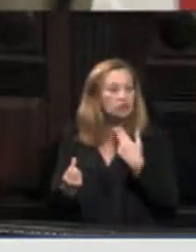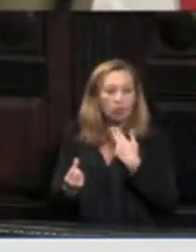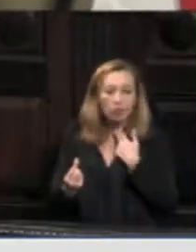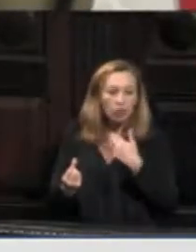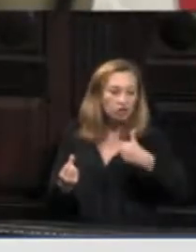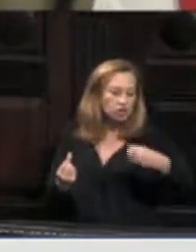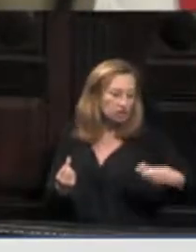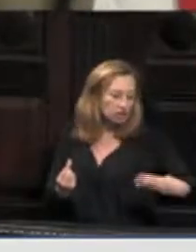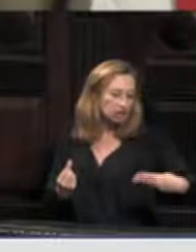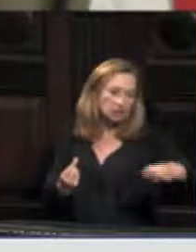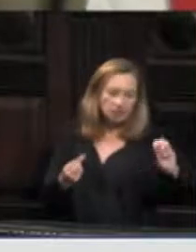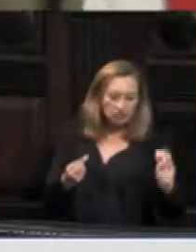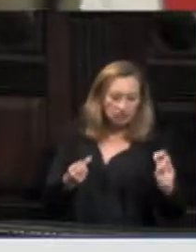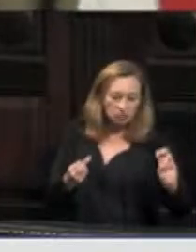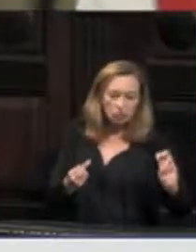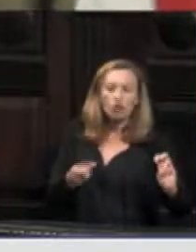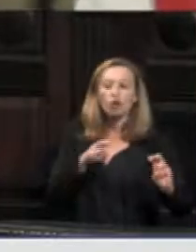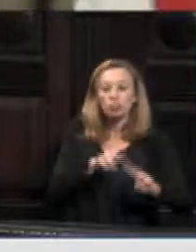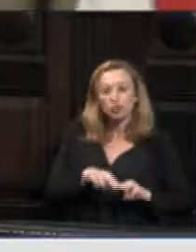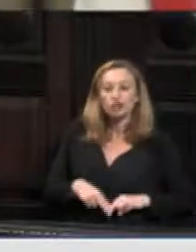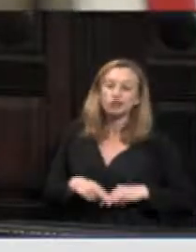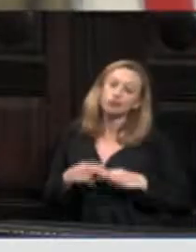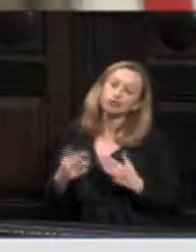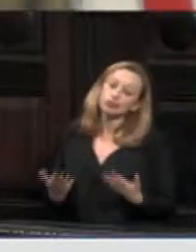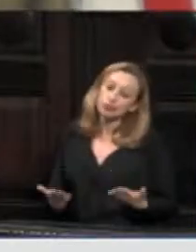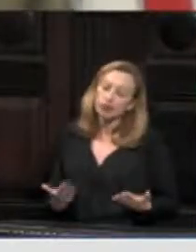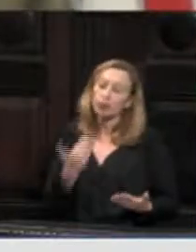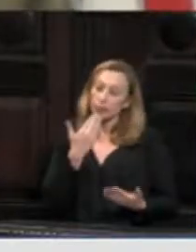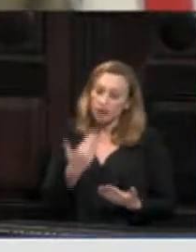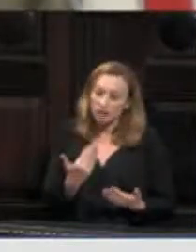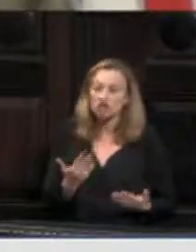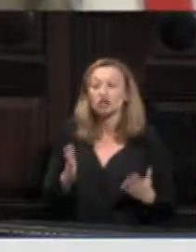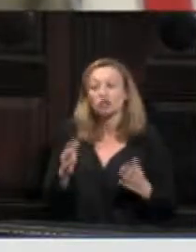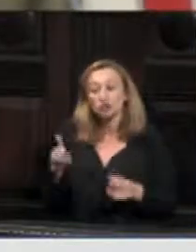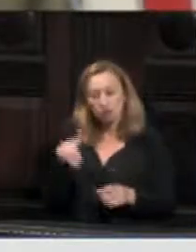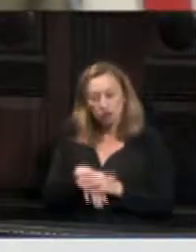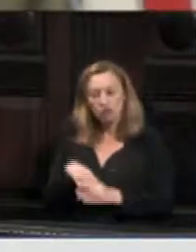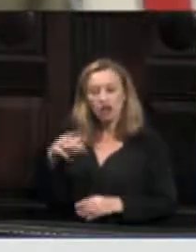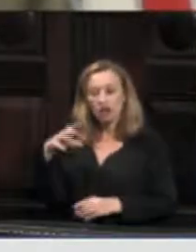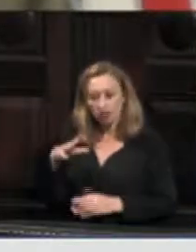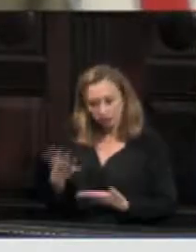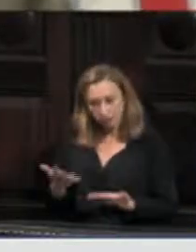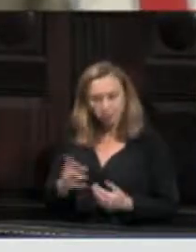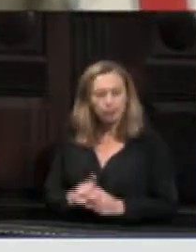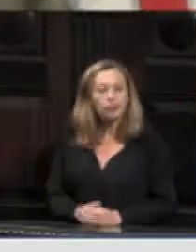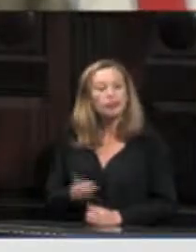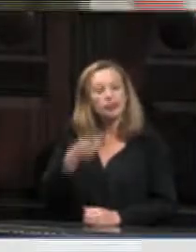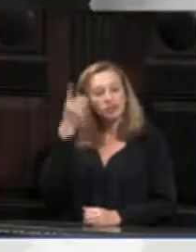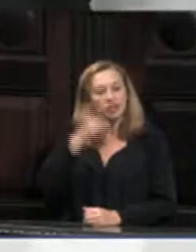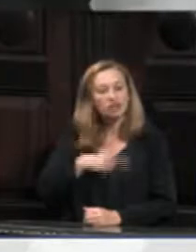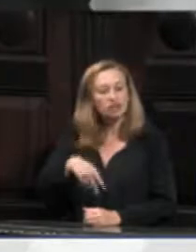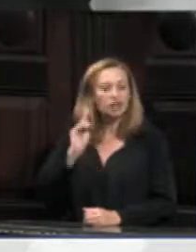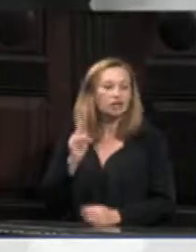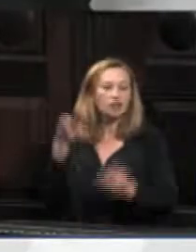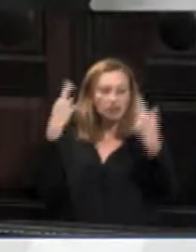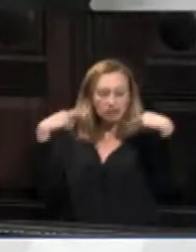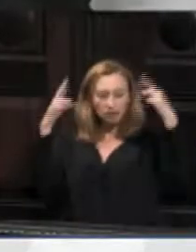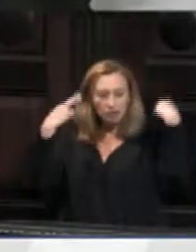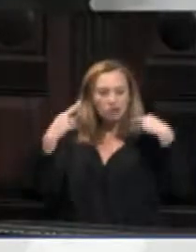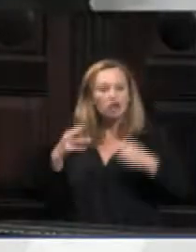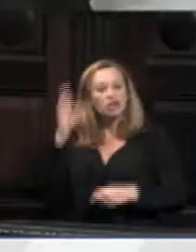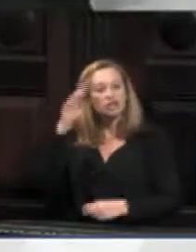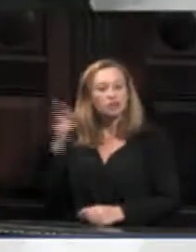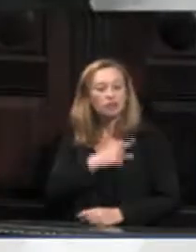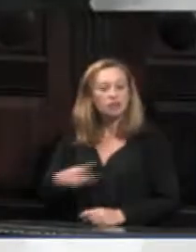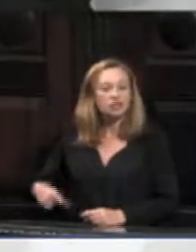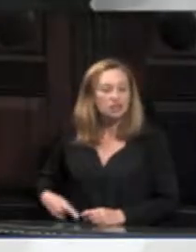Então peço, por favor, aos deputados presentes, possam votar. Deputado Valder Carneiro. Senhor presidente, desde